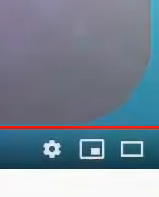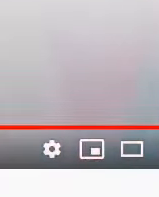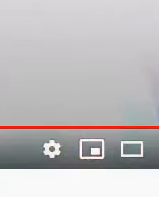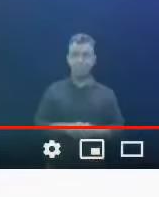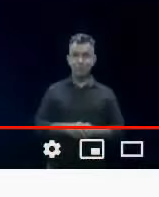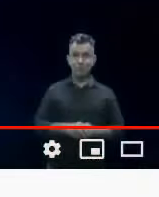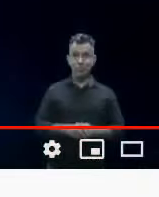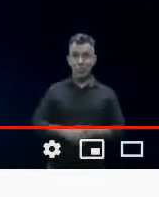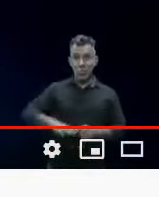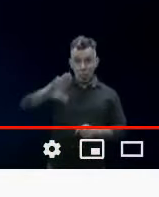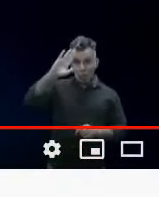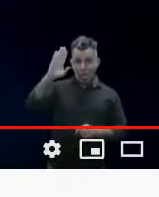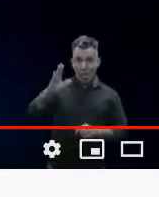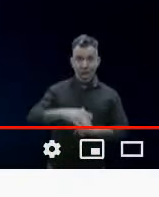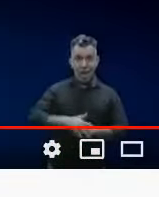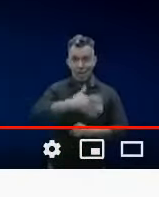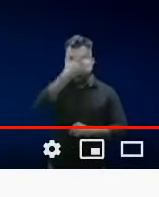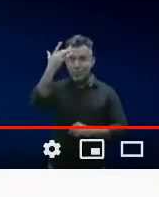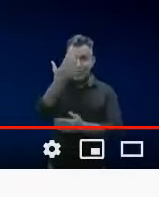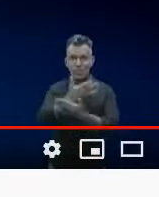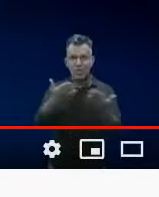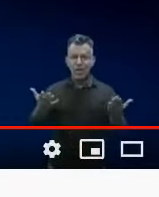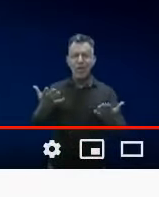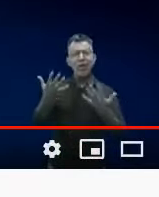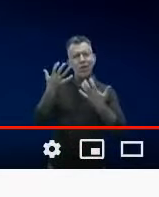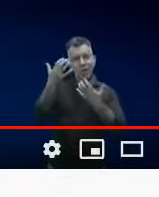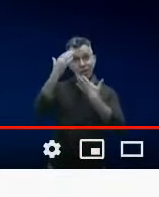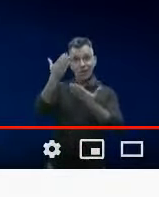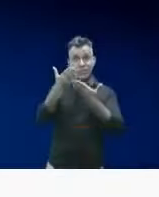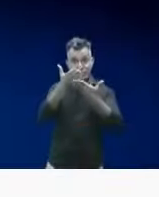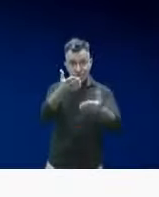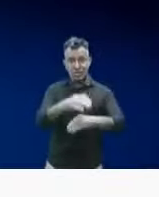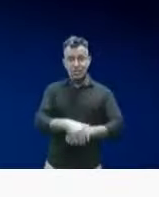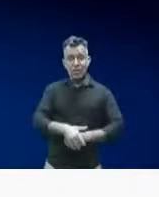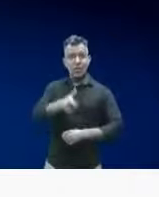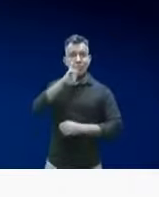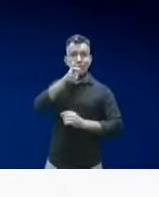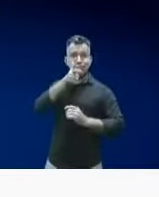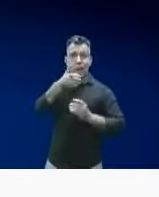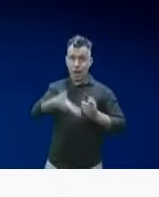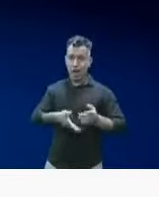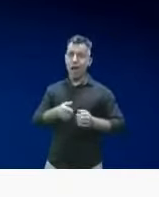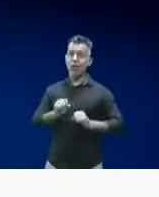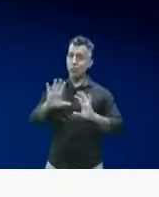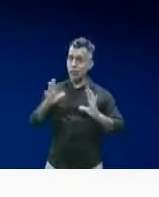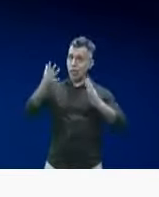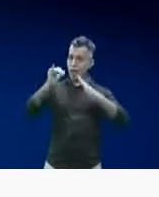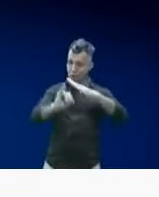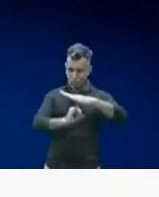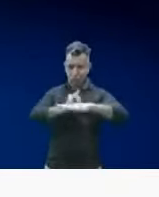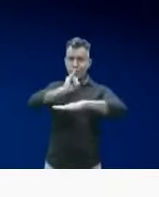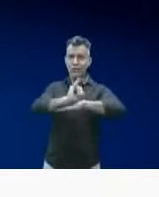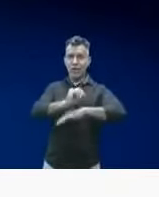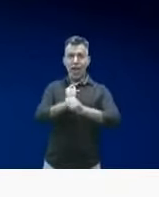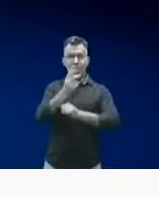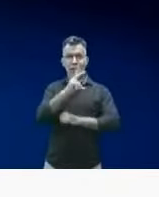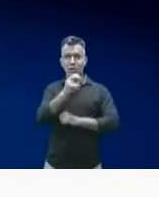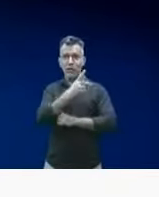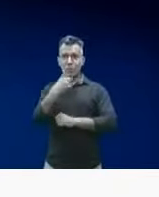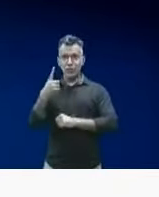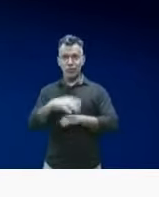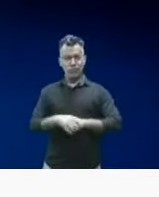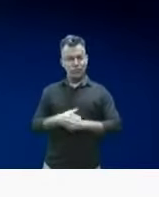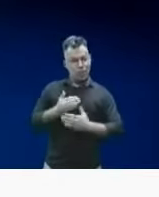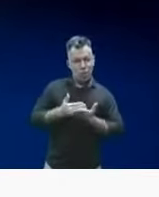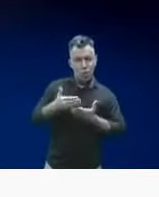Ô Fábio, fazendo a live para comentar junto, né? Não é para ficar só assistindo. Estão prestigiando o nosso Via Investor Day 2021. E eu